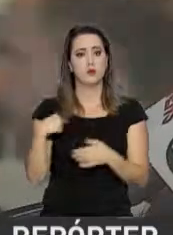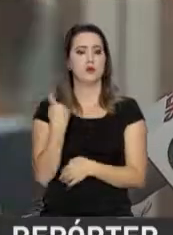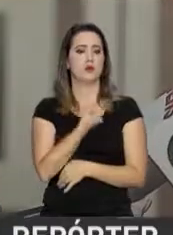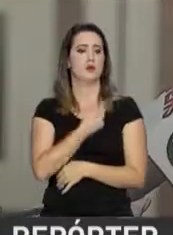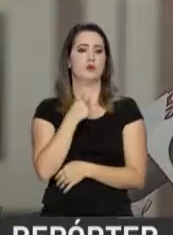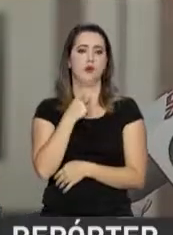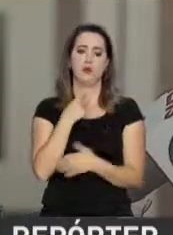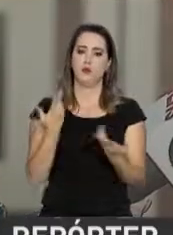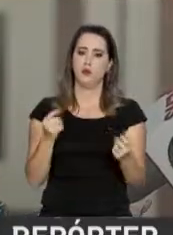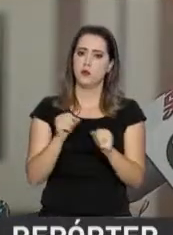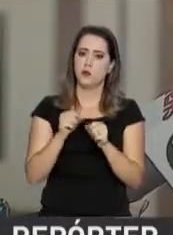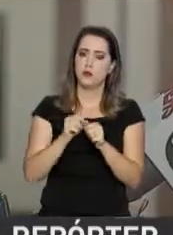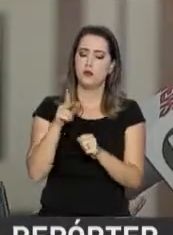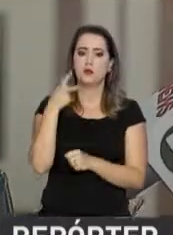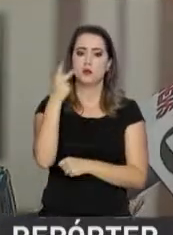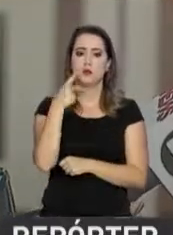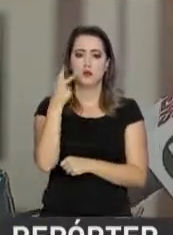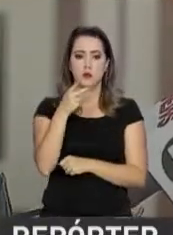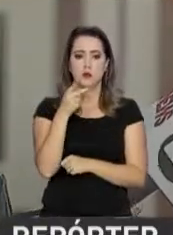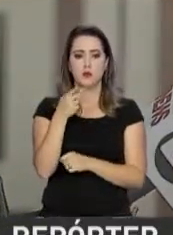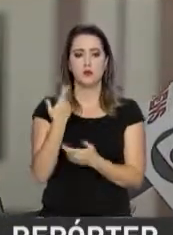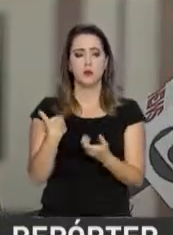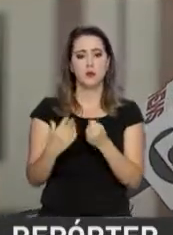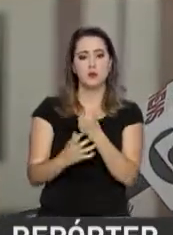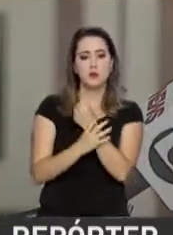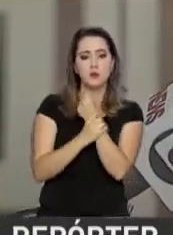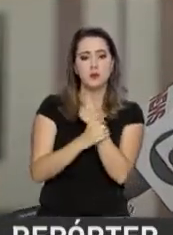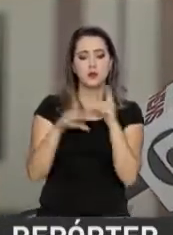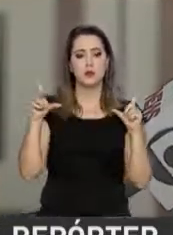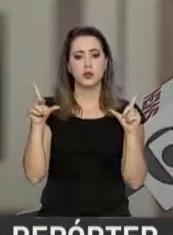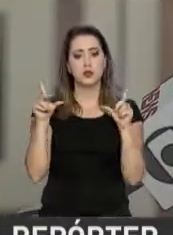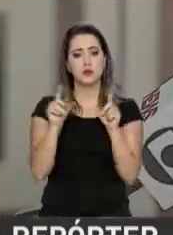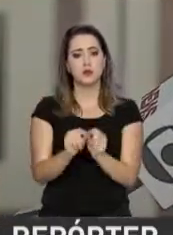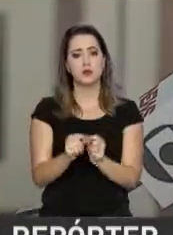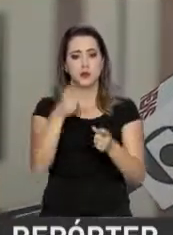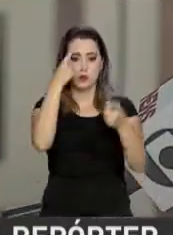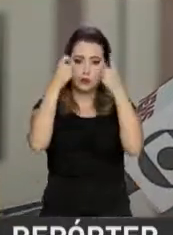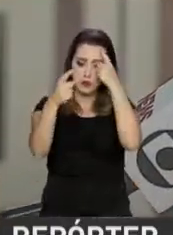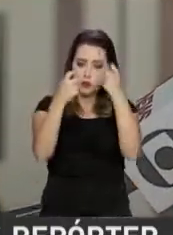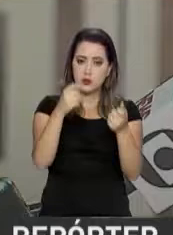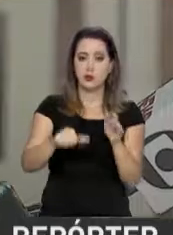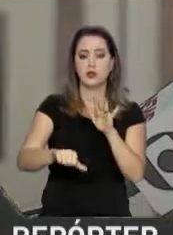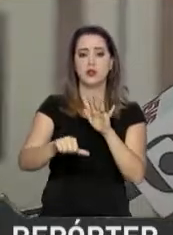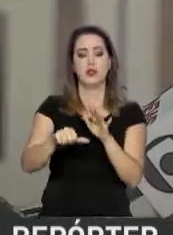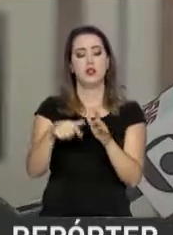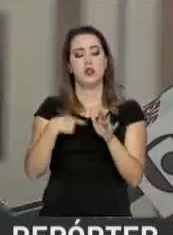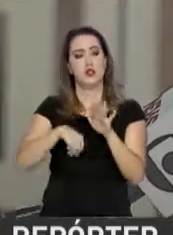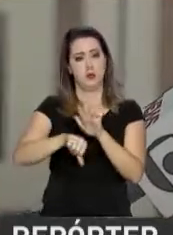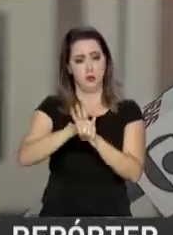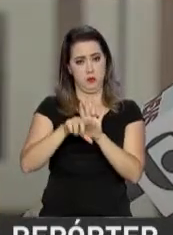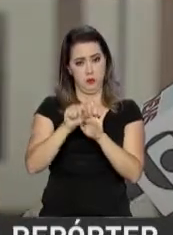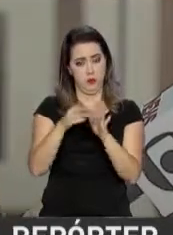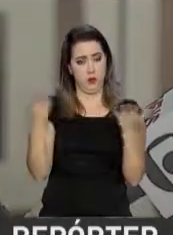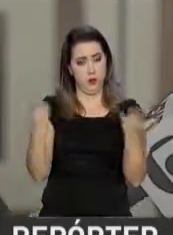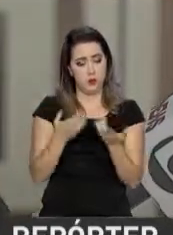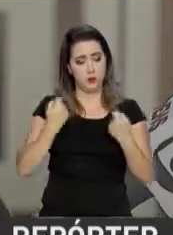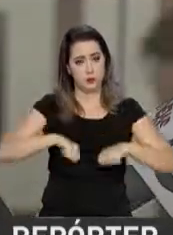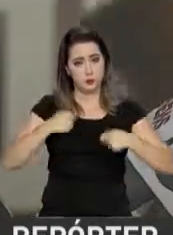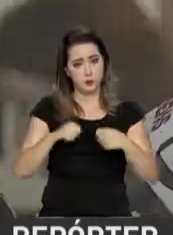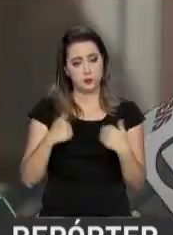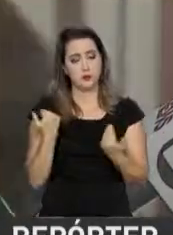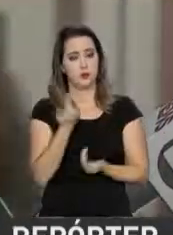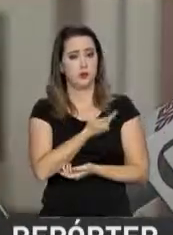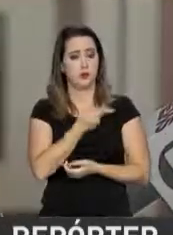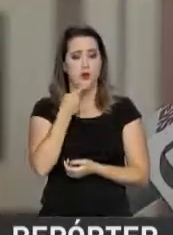não podemos fazer uma política de segurança de redução da criminalidade da violência com o brasil hoje exige e